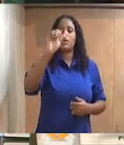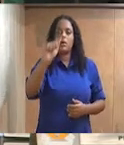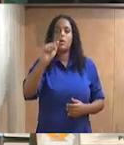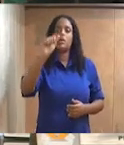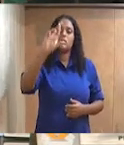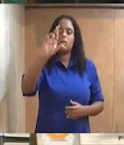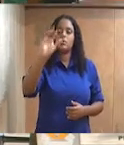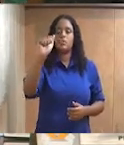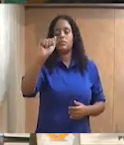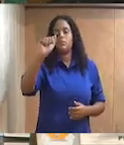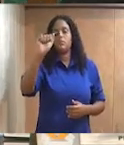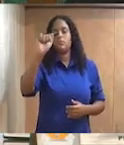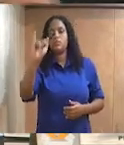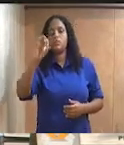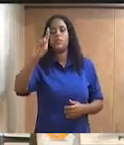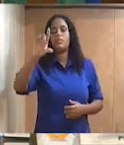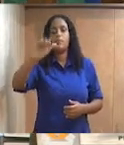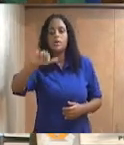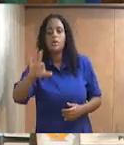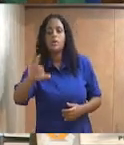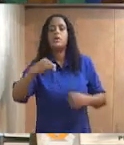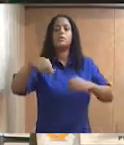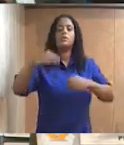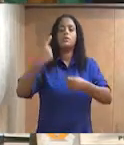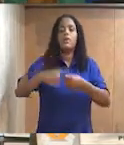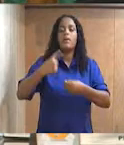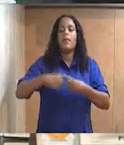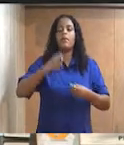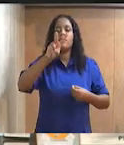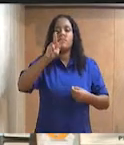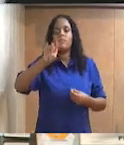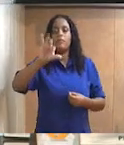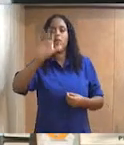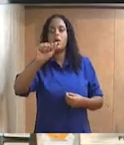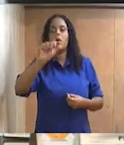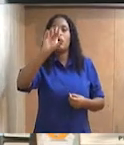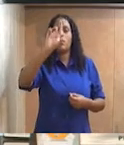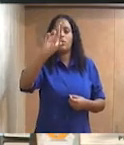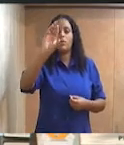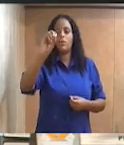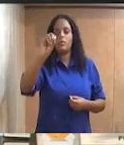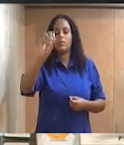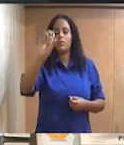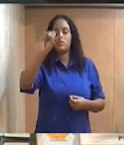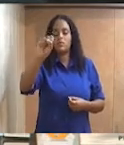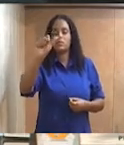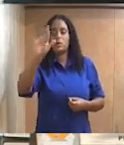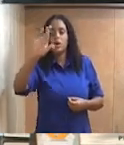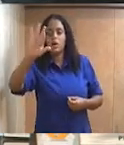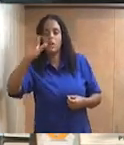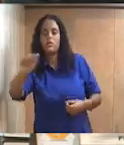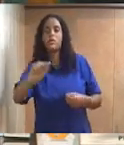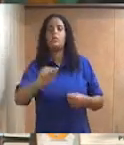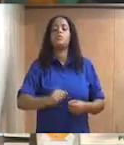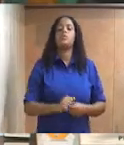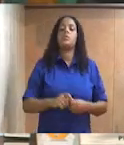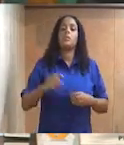Camarambaia, localizadas no bairro Vila Rosário, segundo distrito deste município. Indicação número